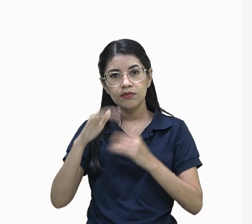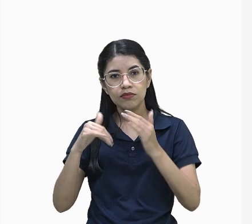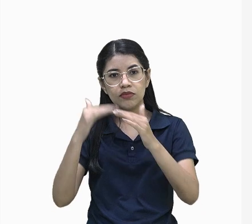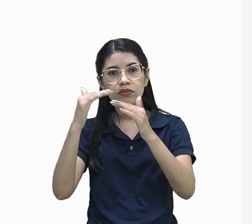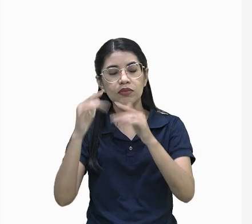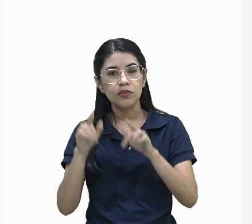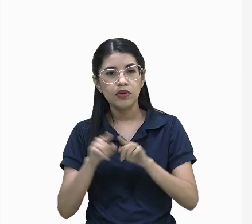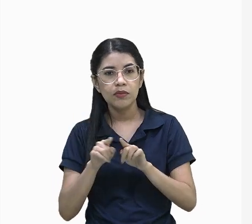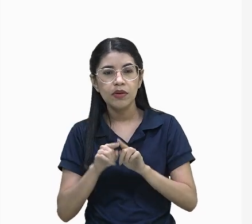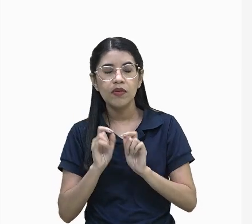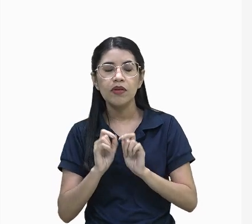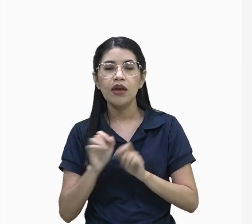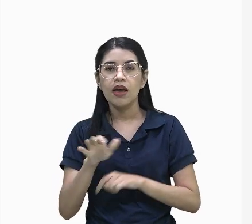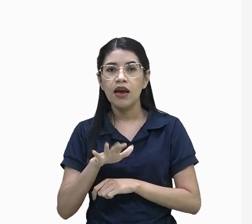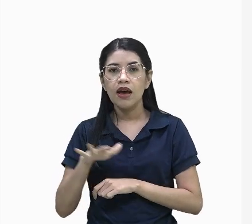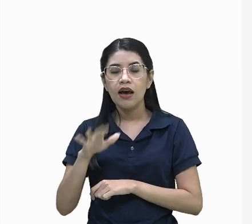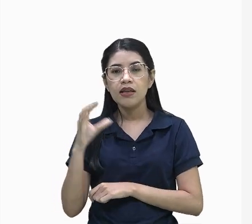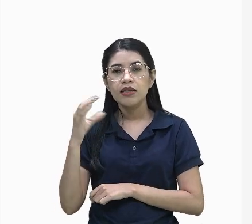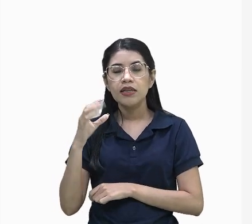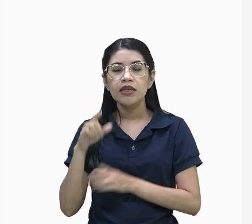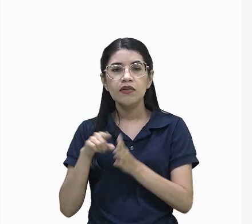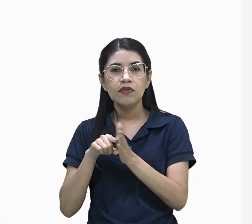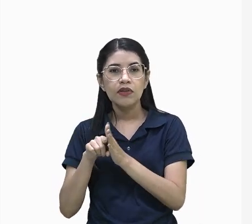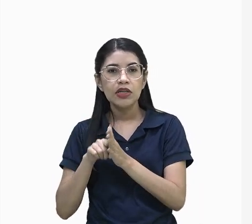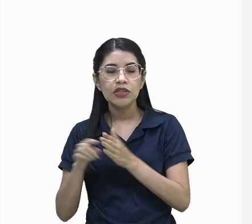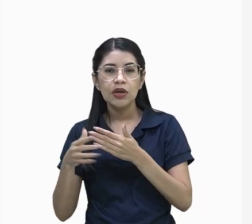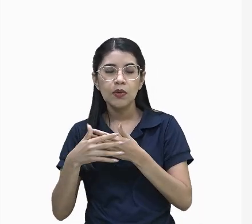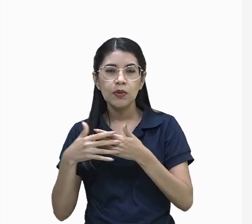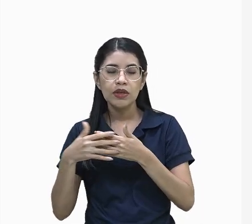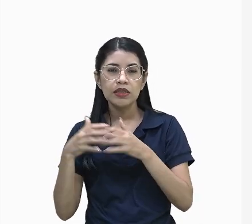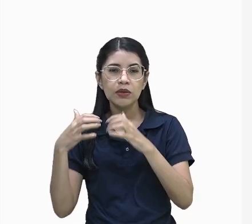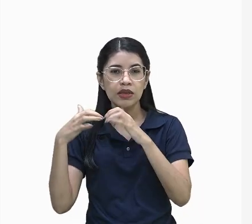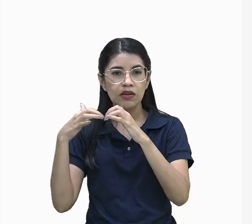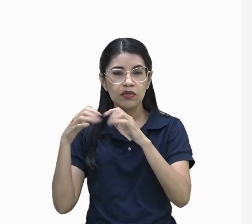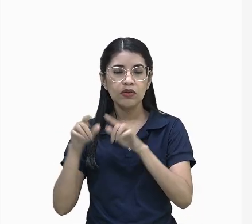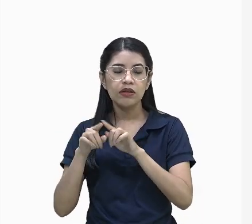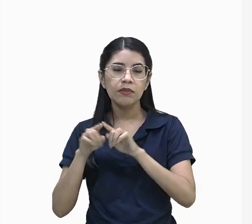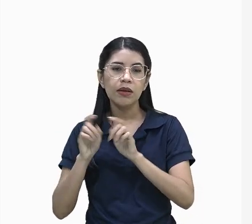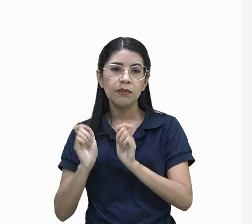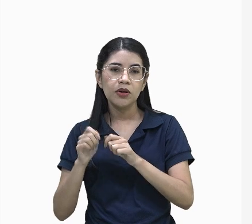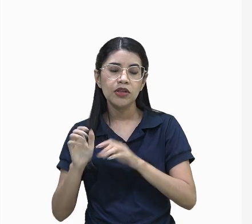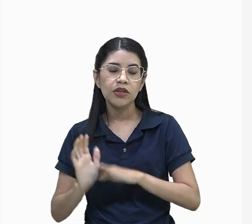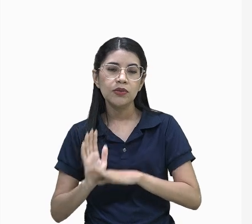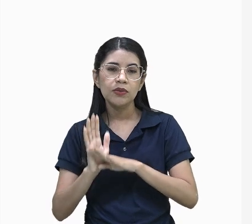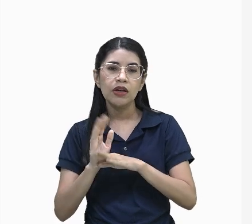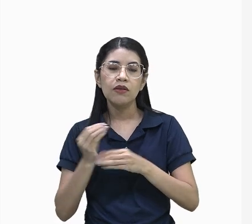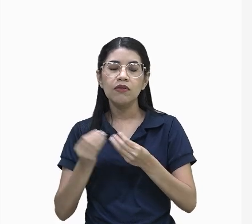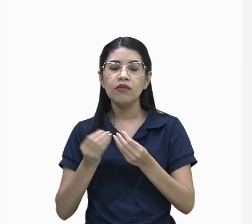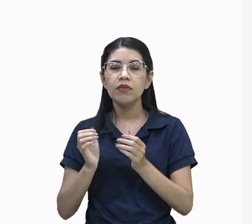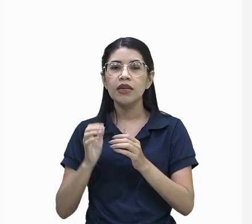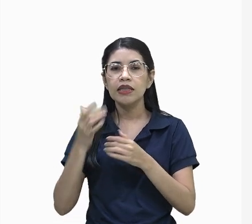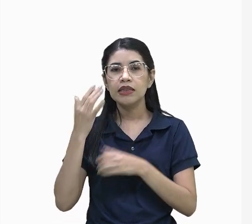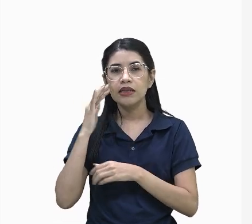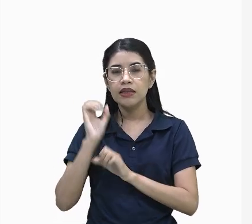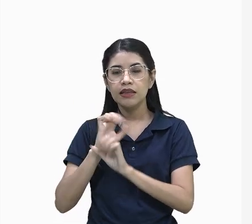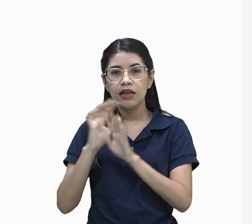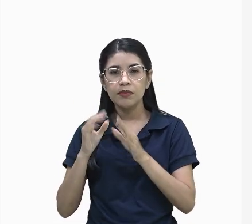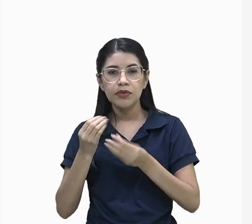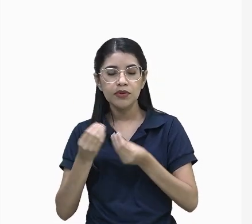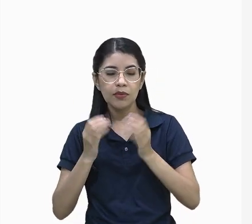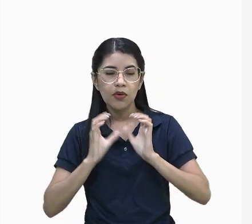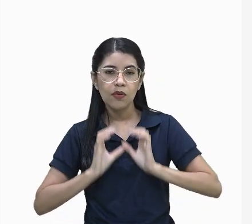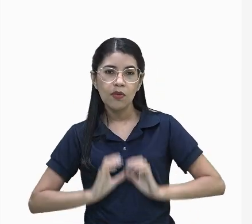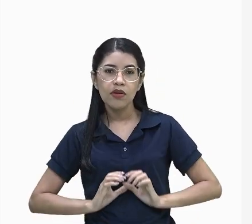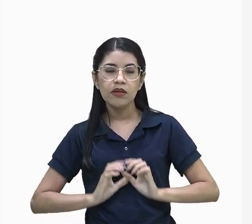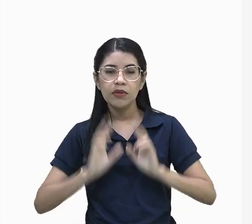parte da ciência que investiga o tecido nervoso e contribui para a compreensão da consciência do comportamento humano e